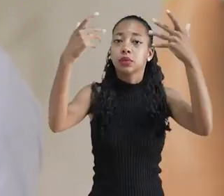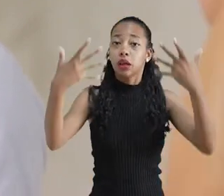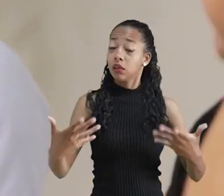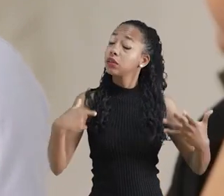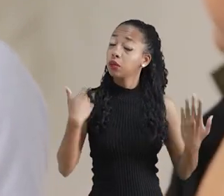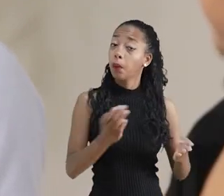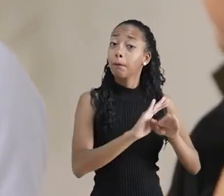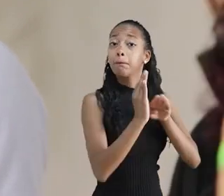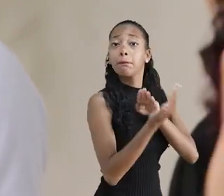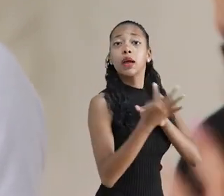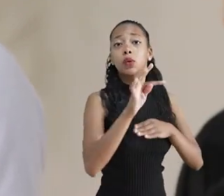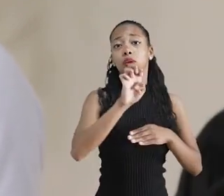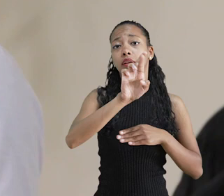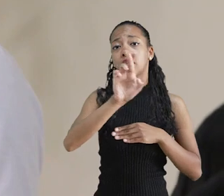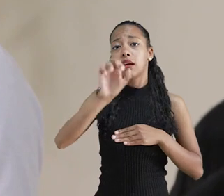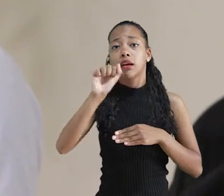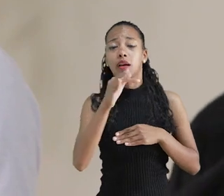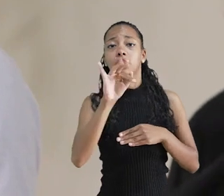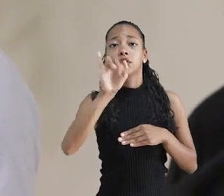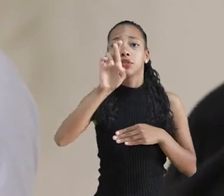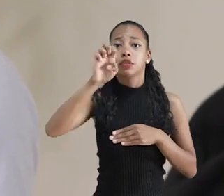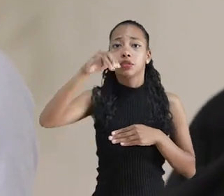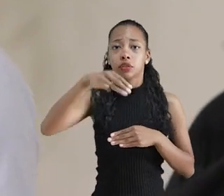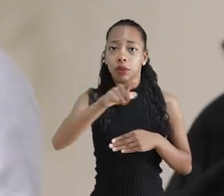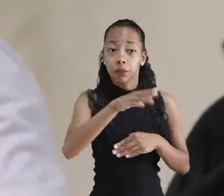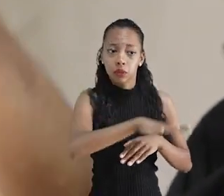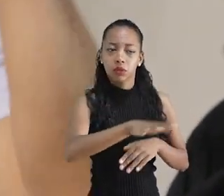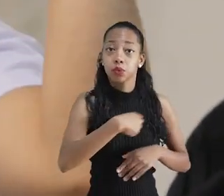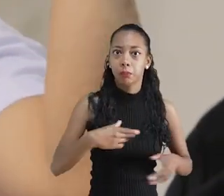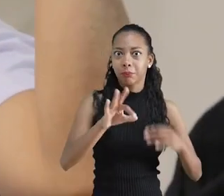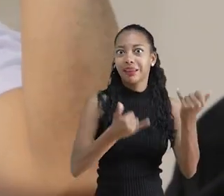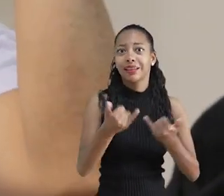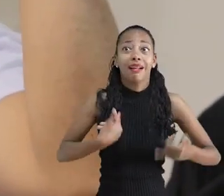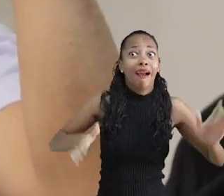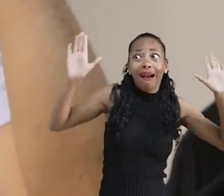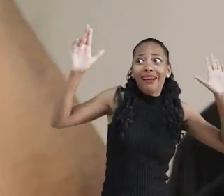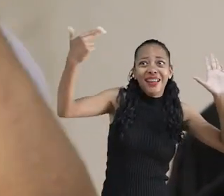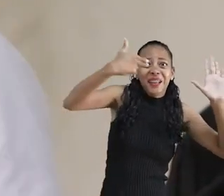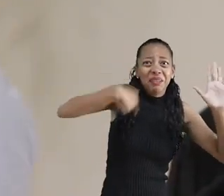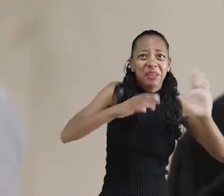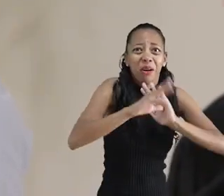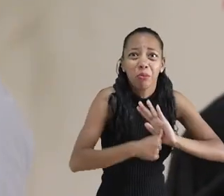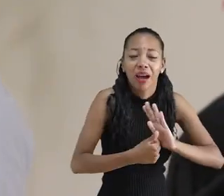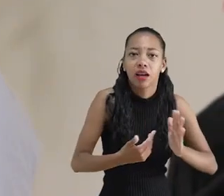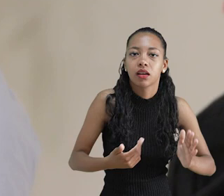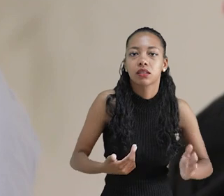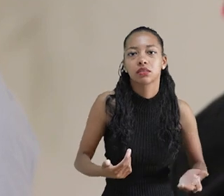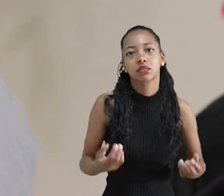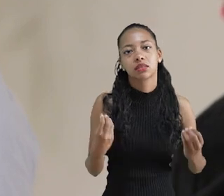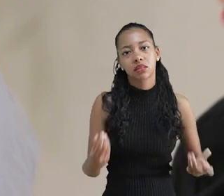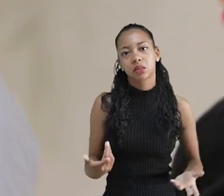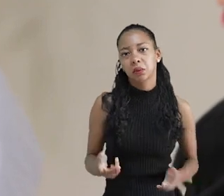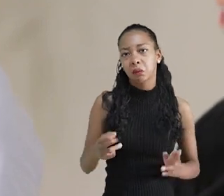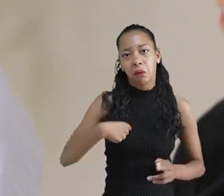firme e geral Fazer a seguinte coisa me rouba logo e não tô exagerando isso era